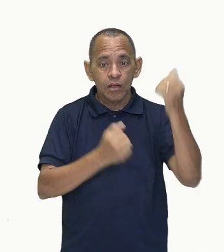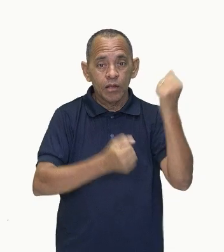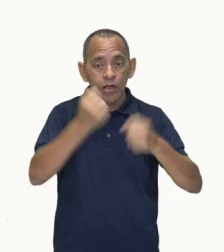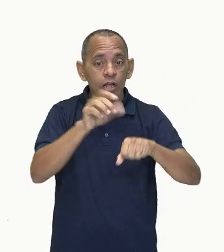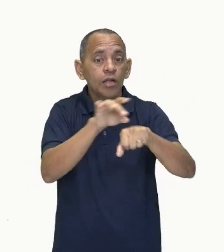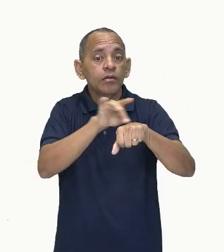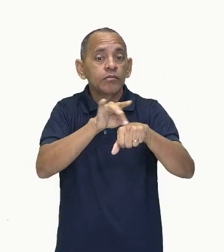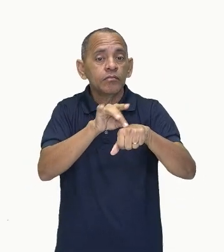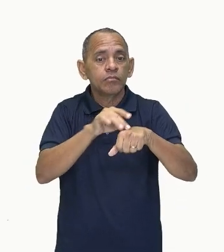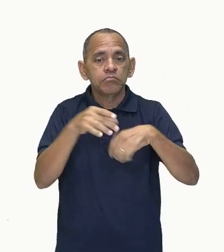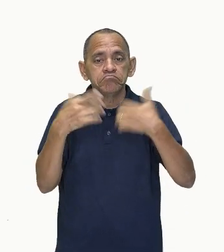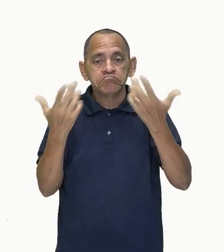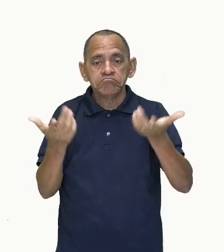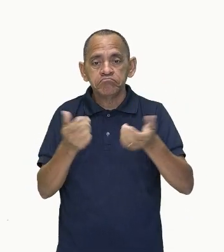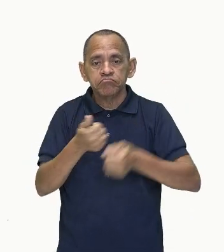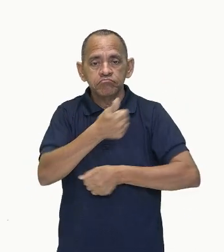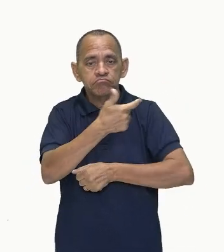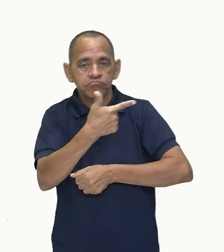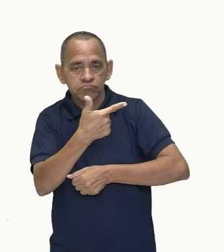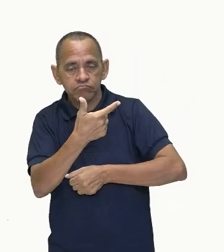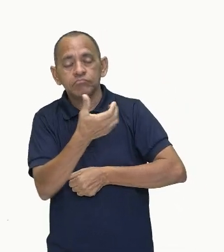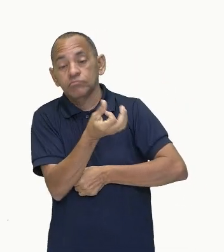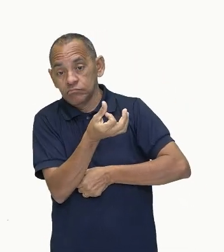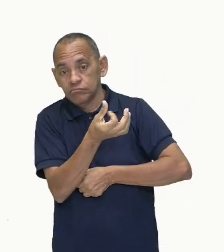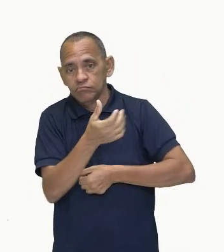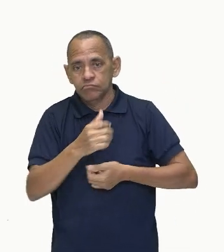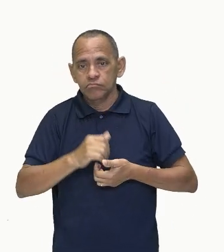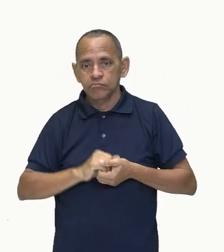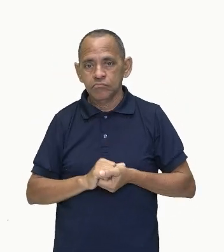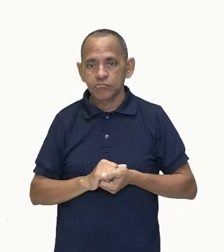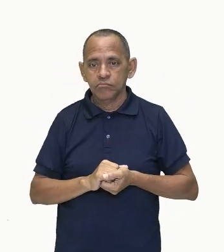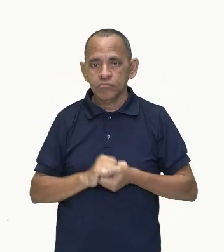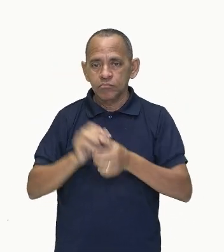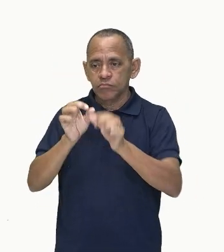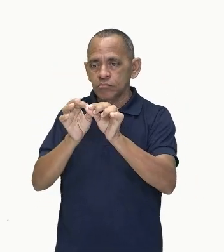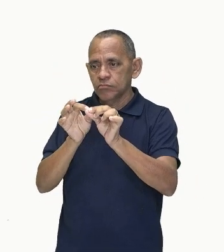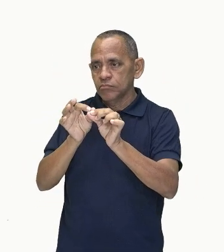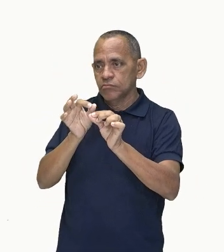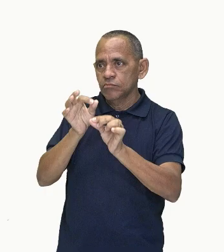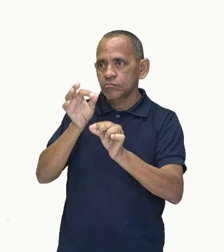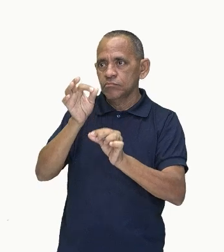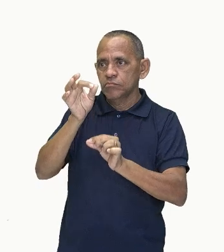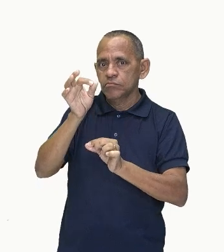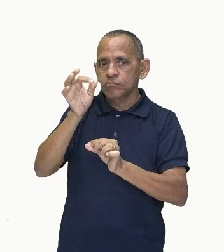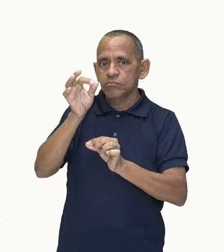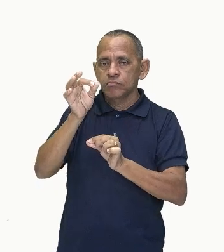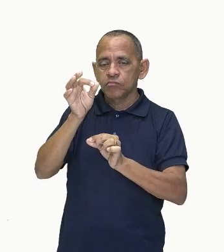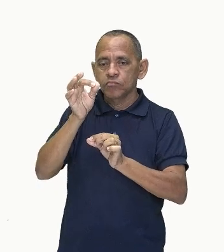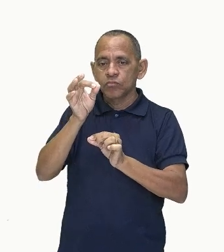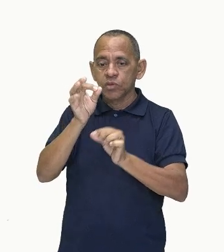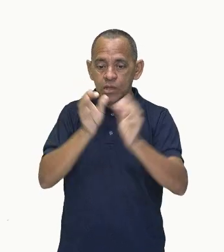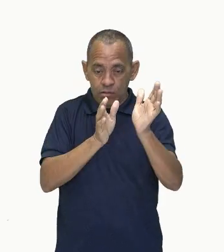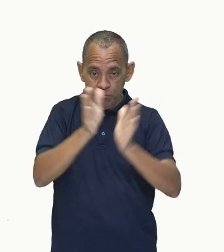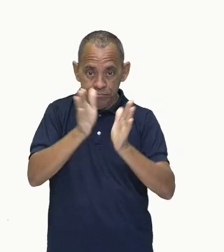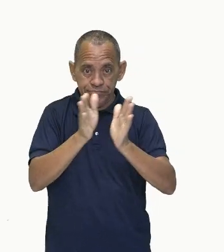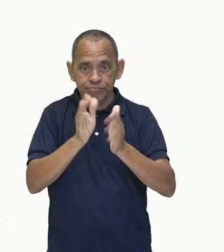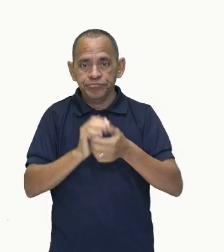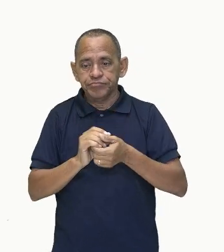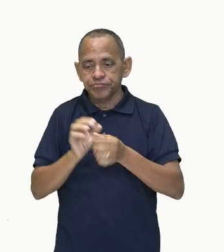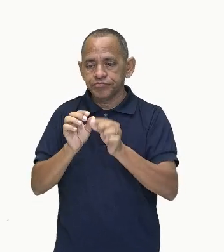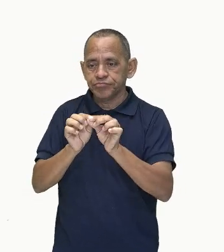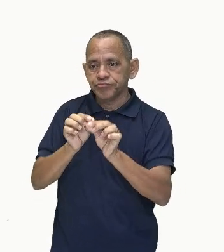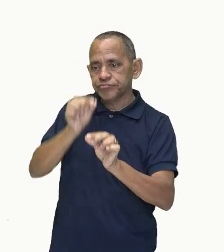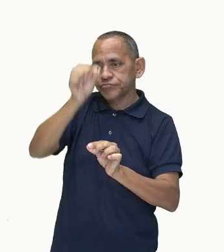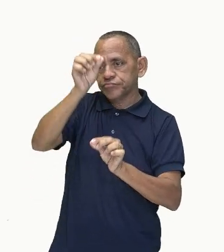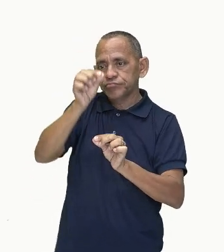pretos? 16. Então, ele tem que estar um pouco mais alto. Os pretos está aqui, ó. A linha do 16 está